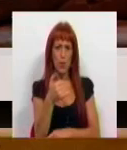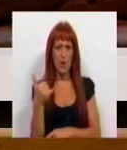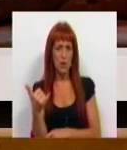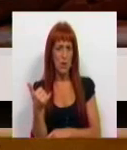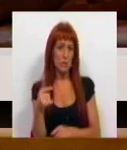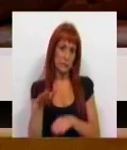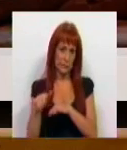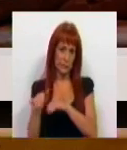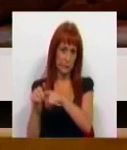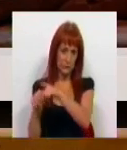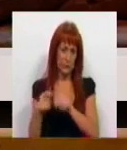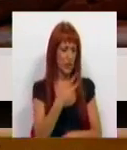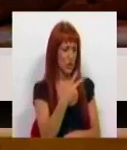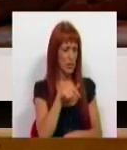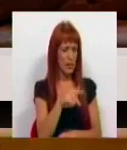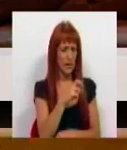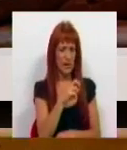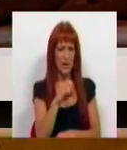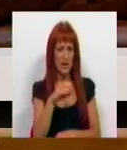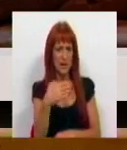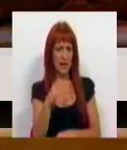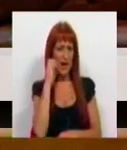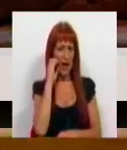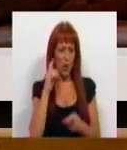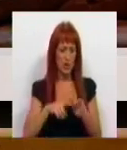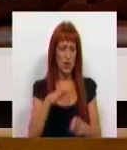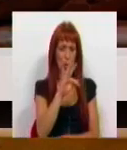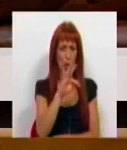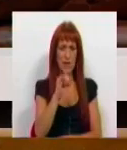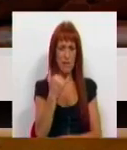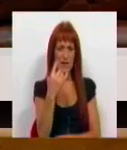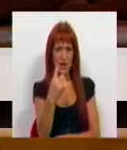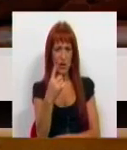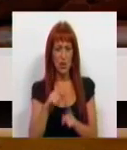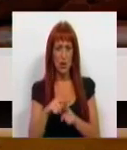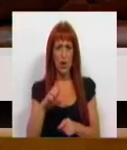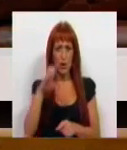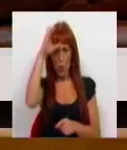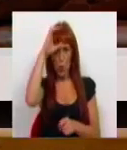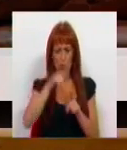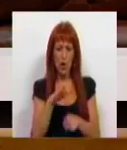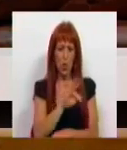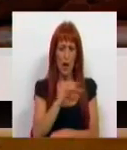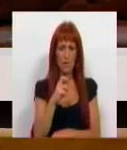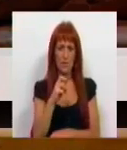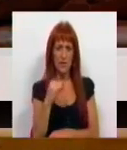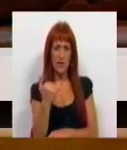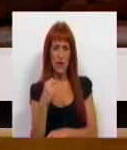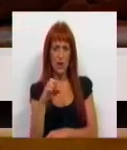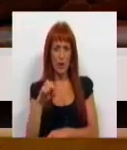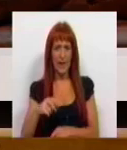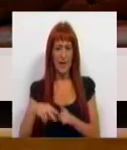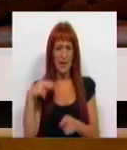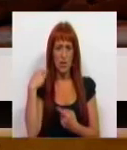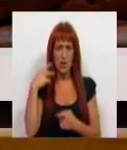4.952 em Itália, 2.307 em Angola, 426 no Congo, 4.380 na